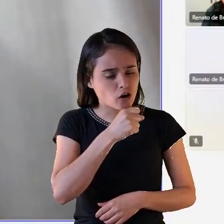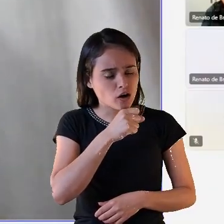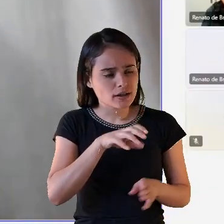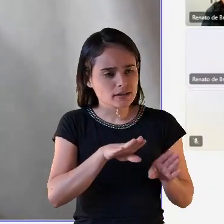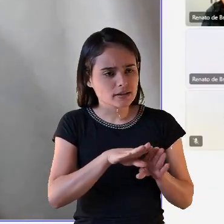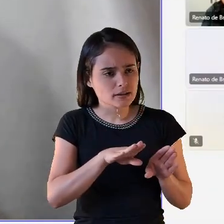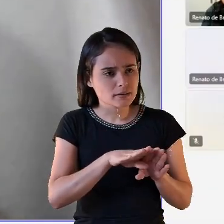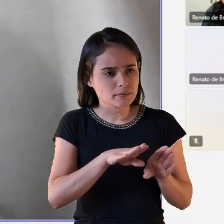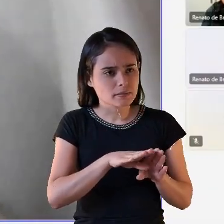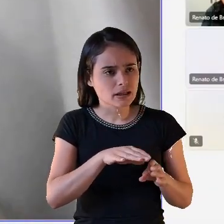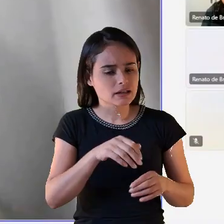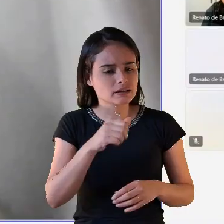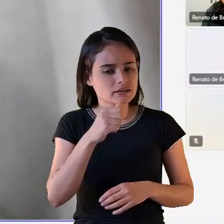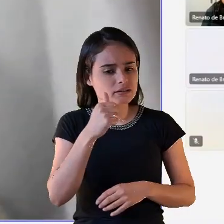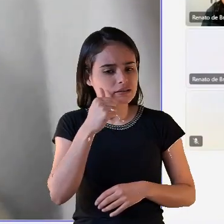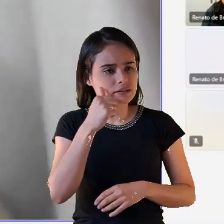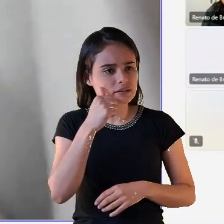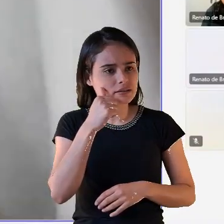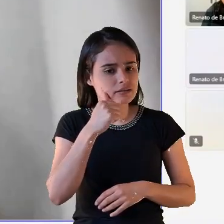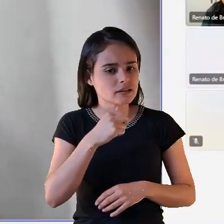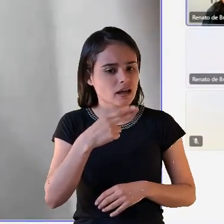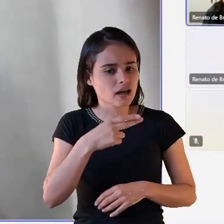Estou aqui passando frio.